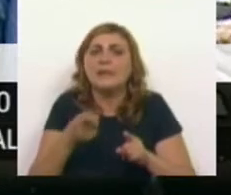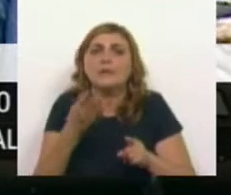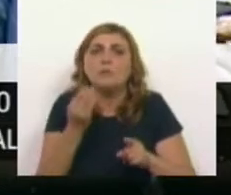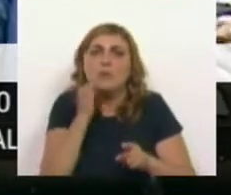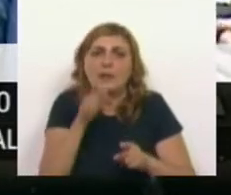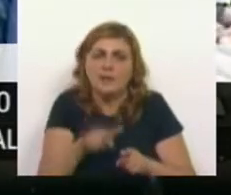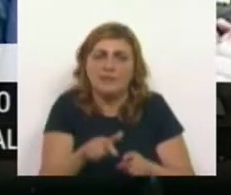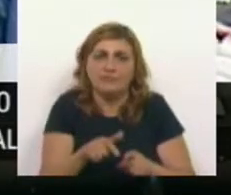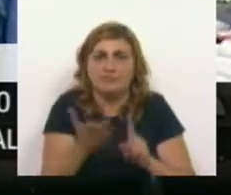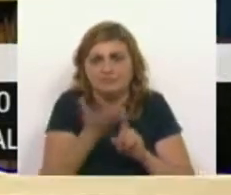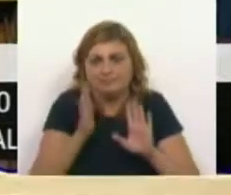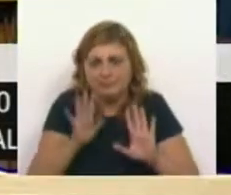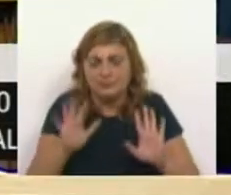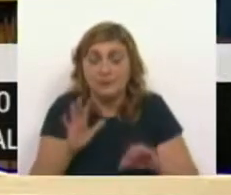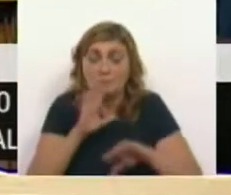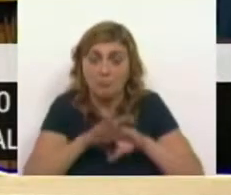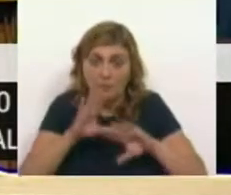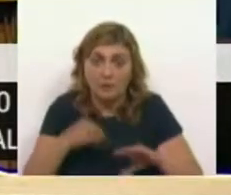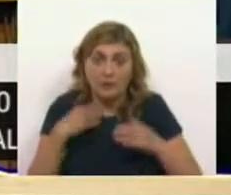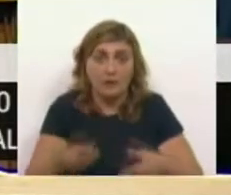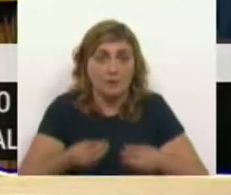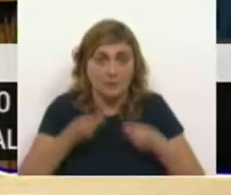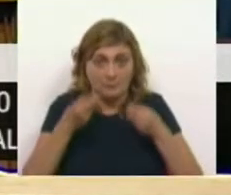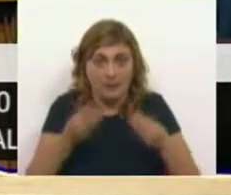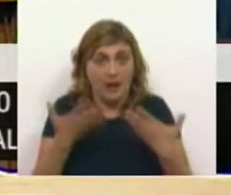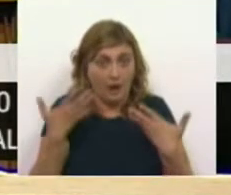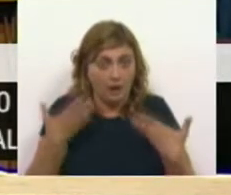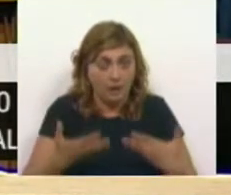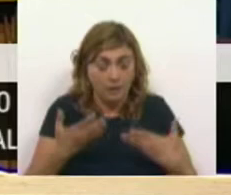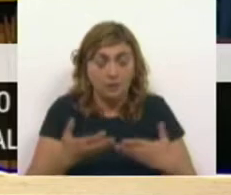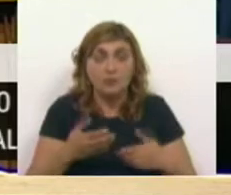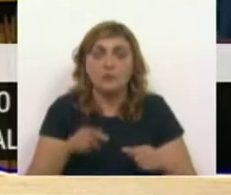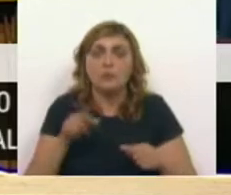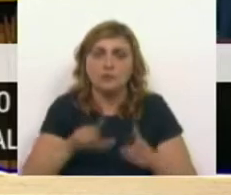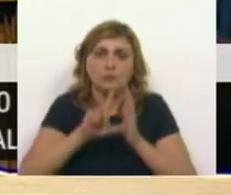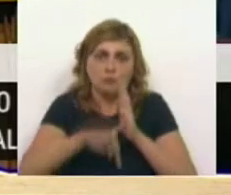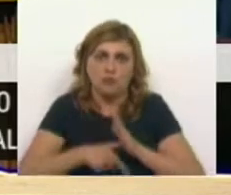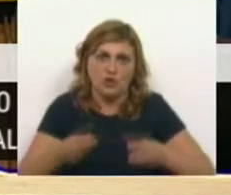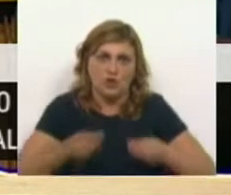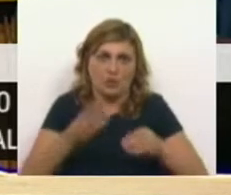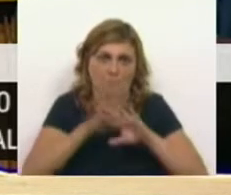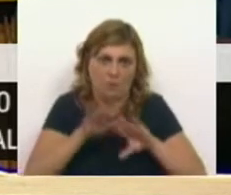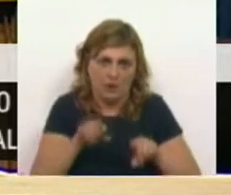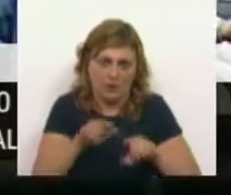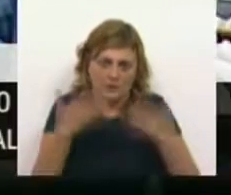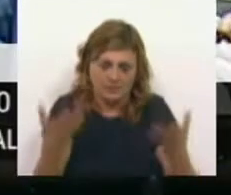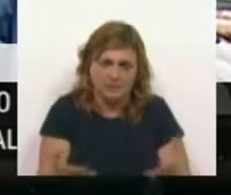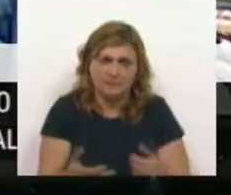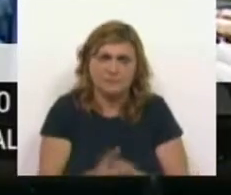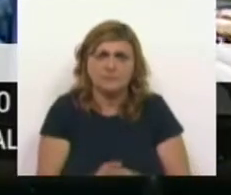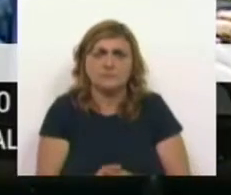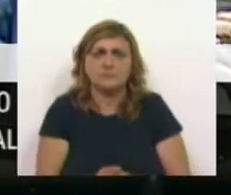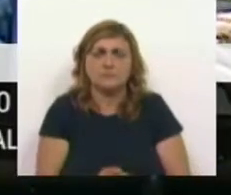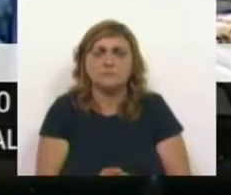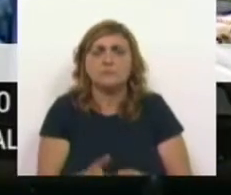dramático. Por isso apresentamos agora este projeto. E, Sr. Deputado, não tem graça